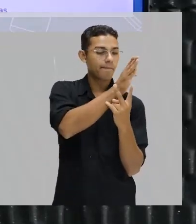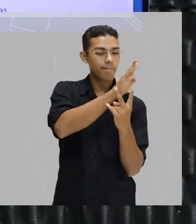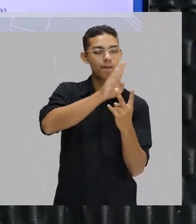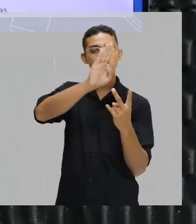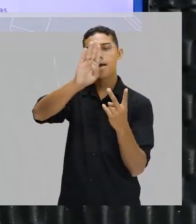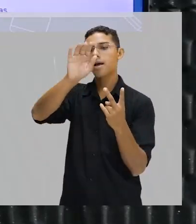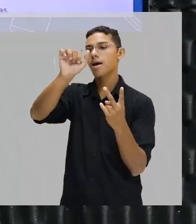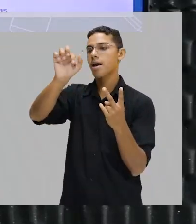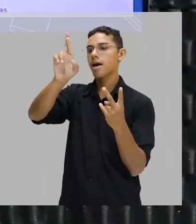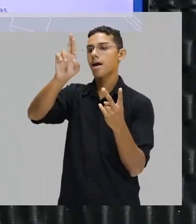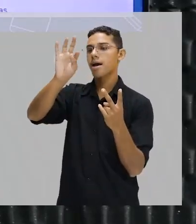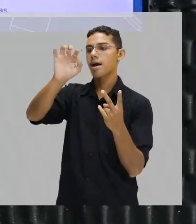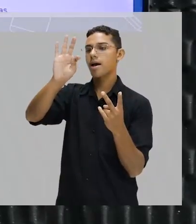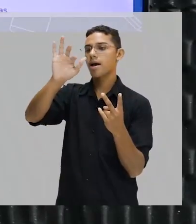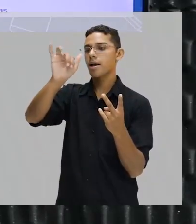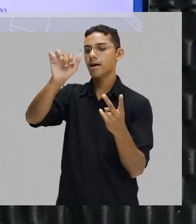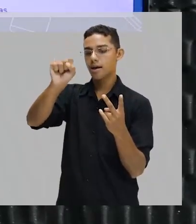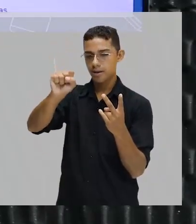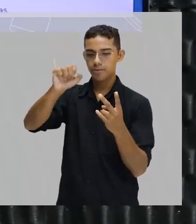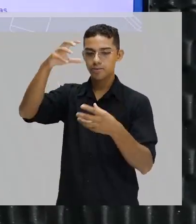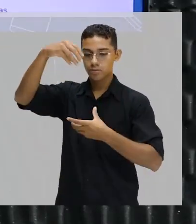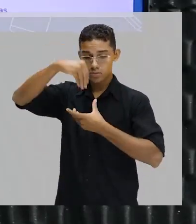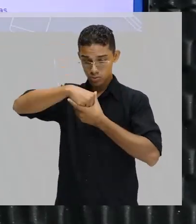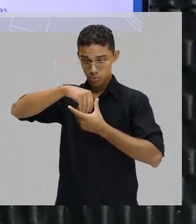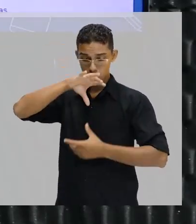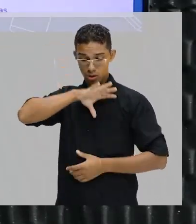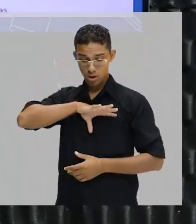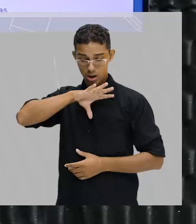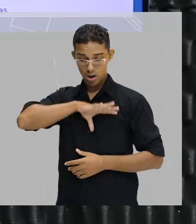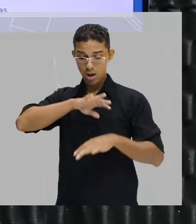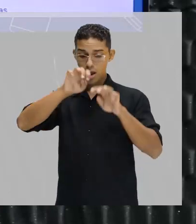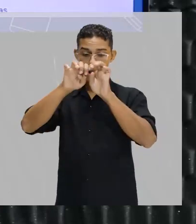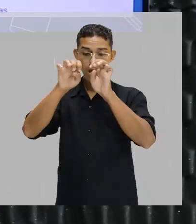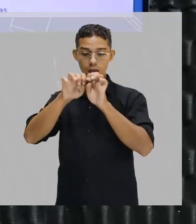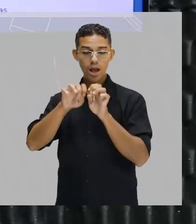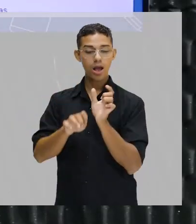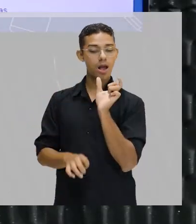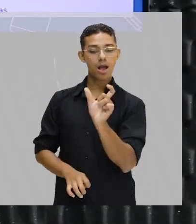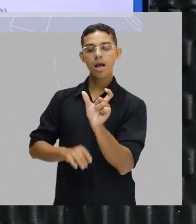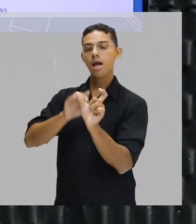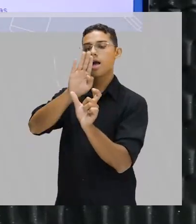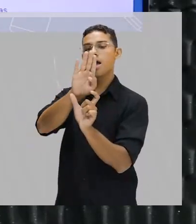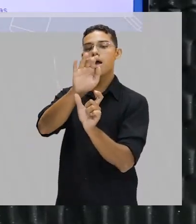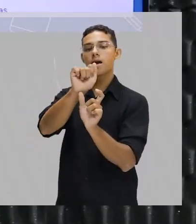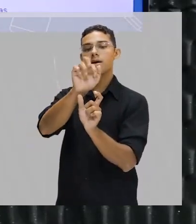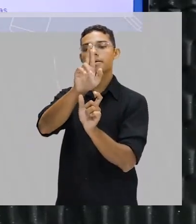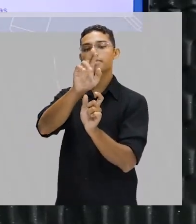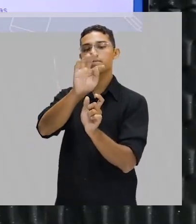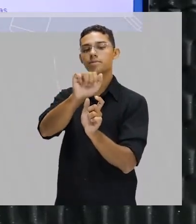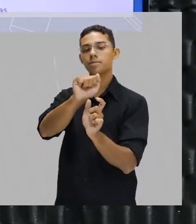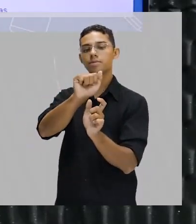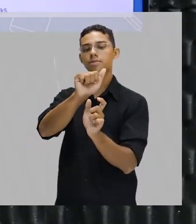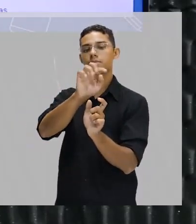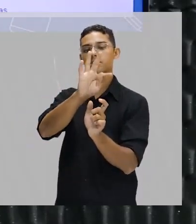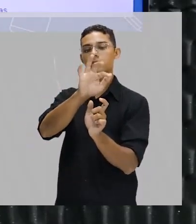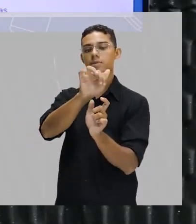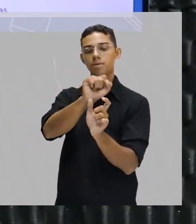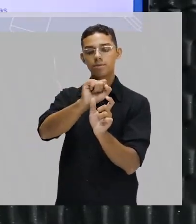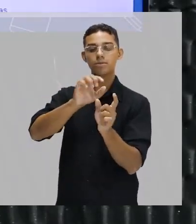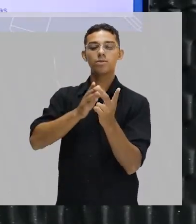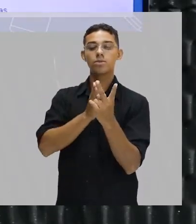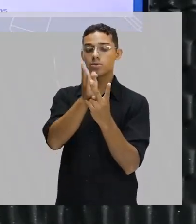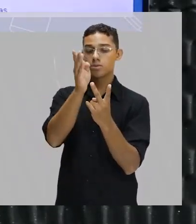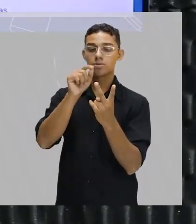falando dentro de um contexto. Como ele diz aqui, ó, é claro que existem empresas mais baratas, que cobram menos, com um valor mais